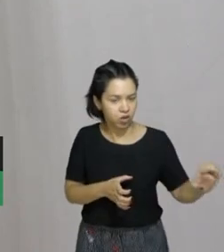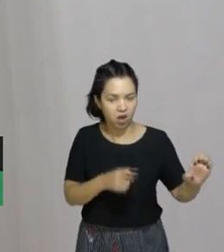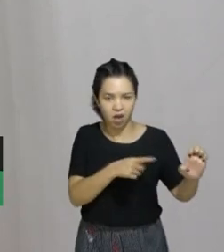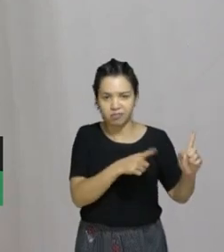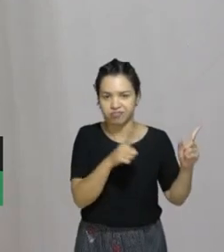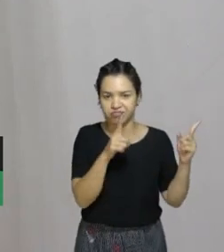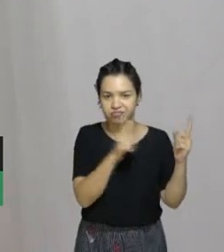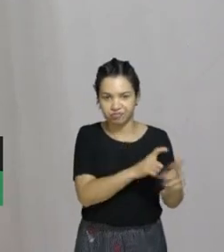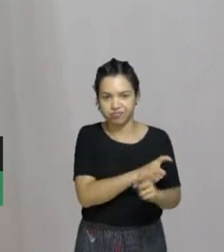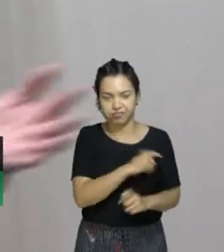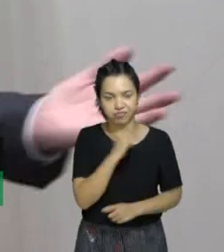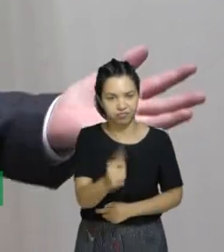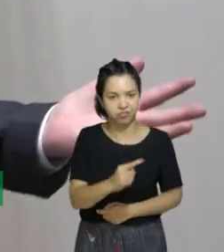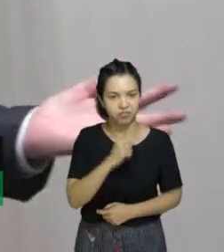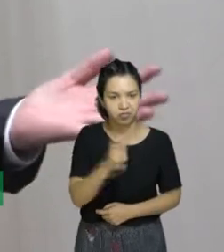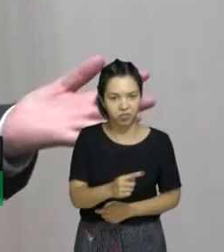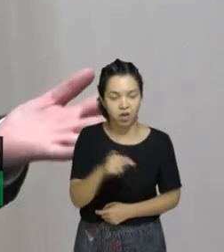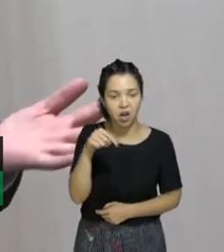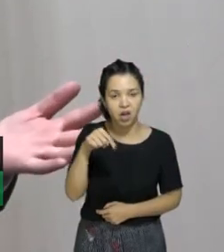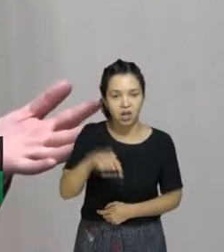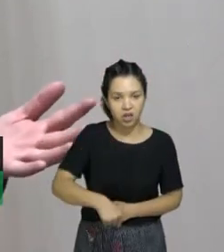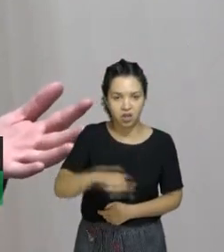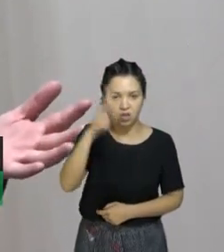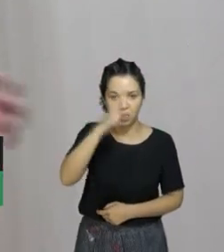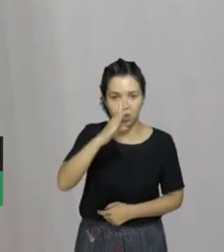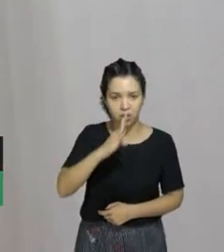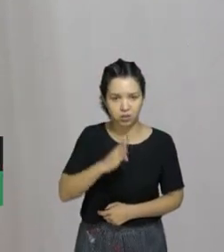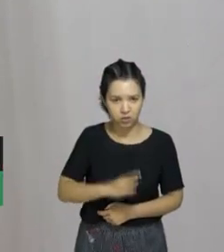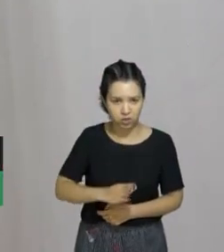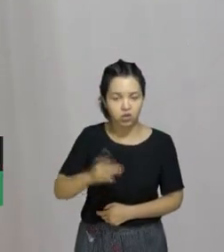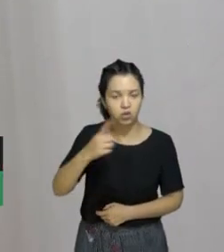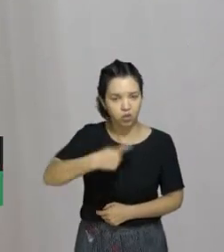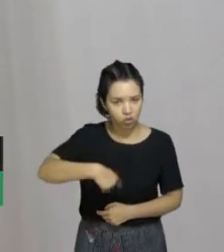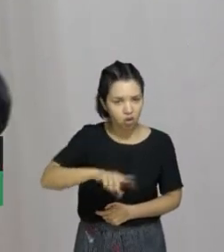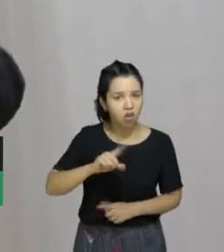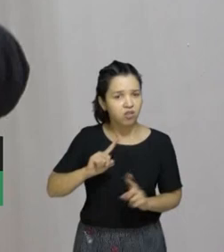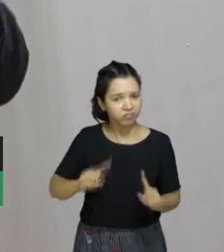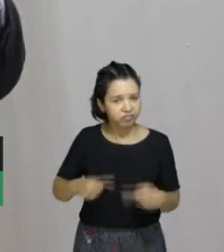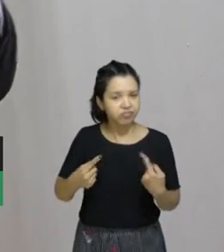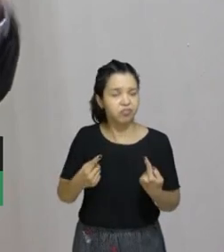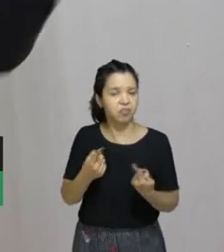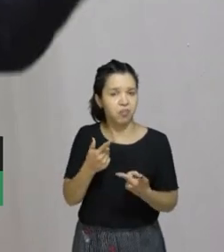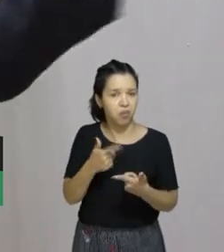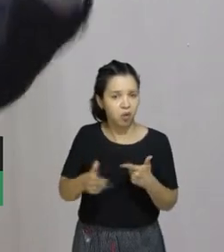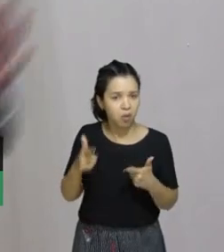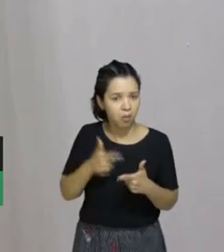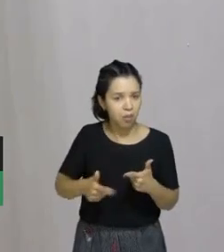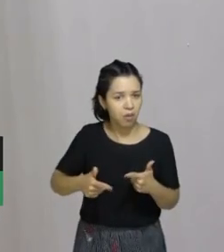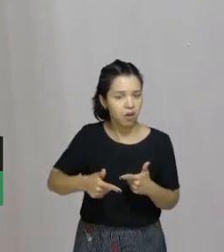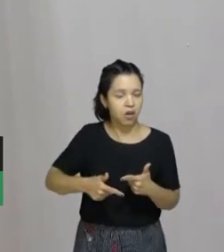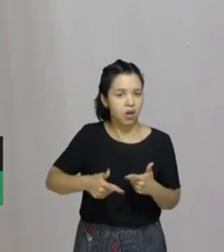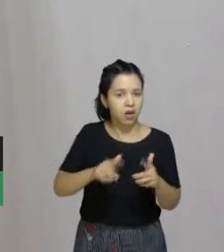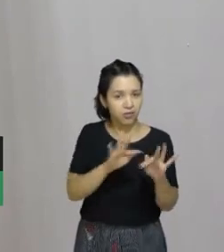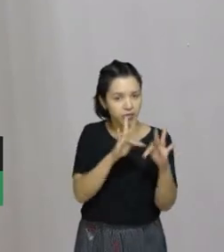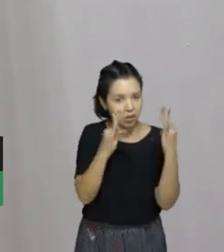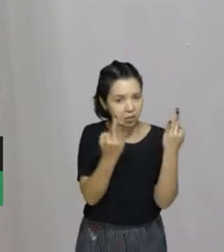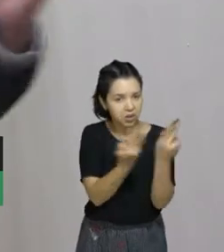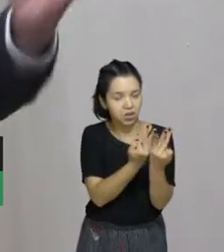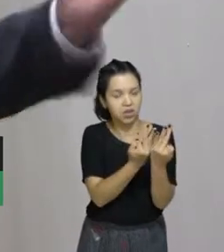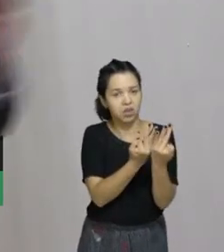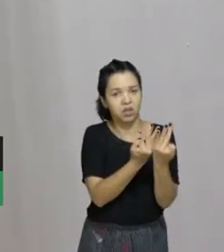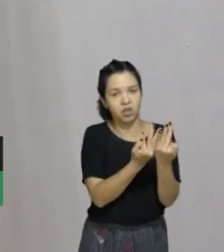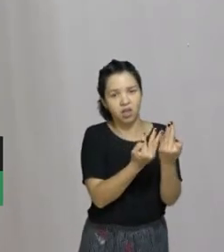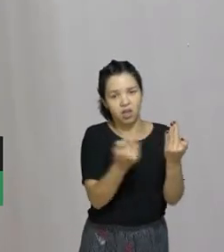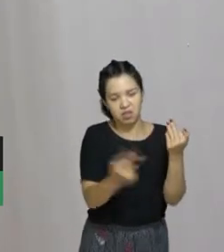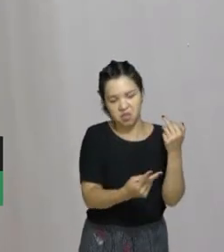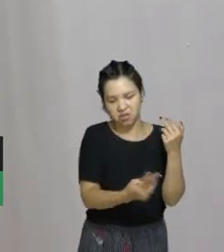dificuldade. Aqui no Brasil enfrentamos isso. A família é o segundo, terceiro plano para muitos